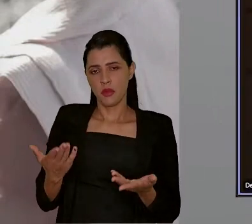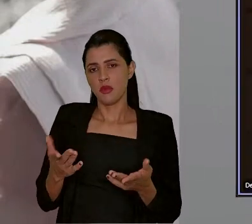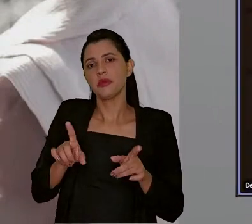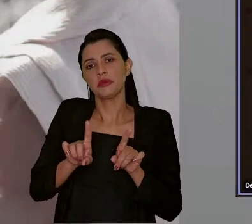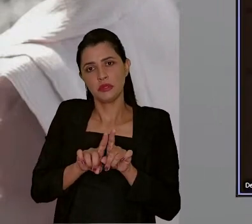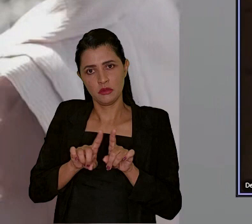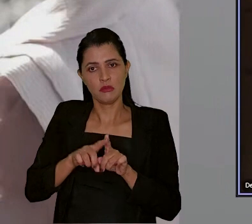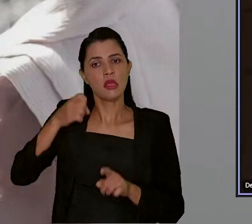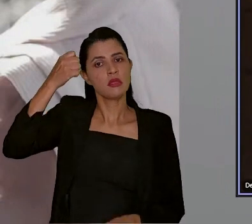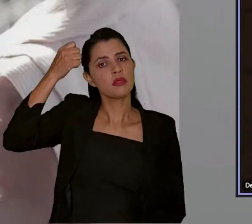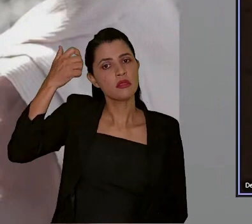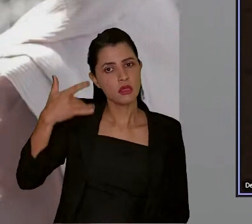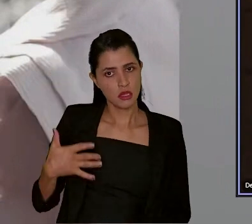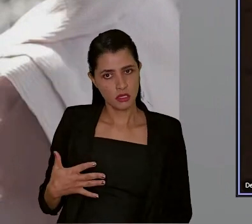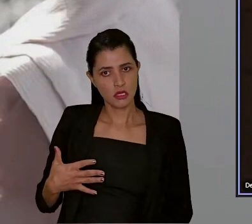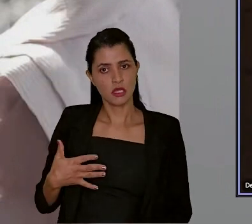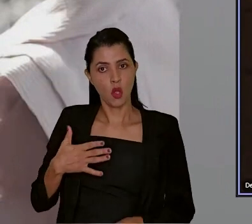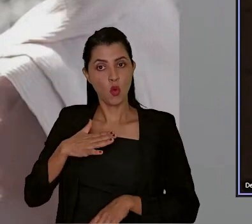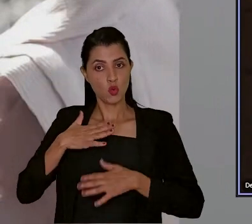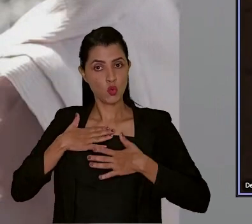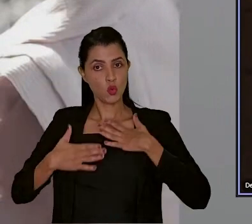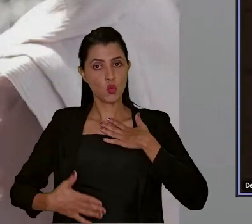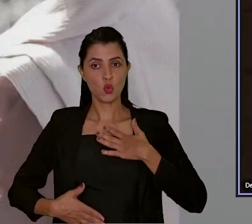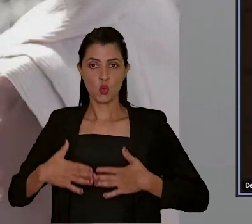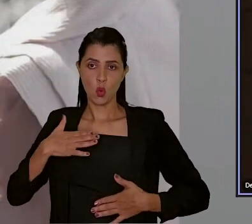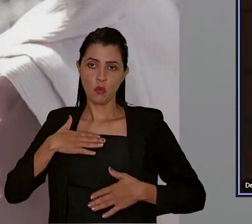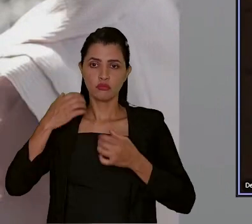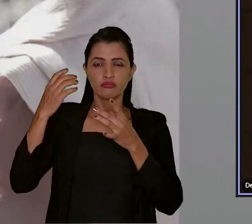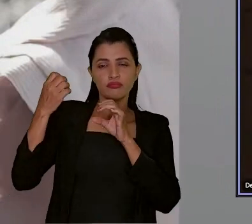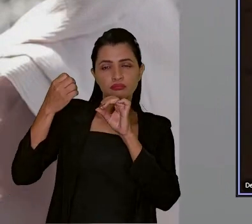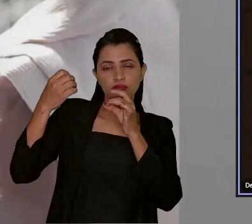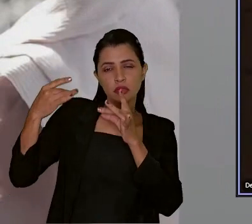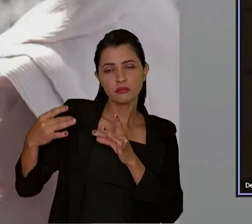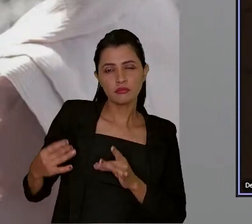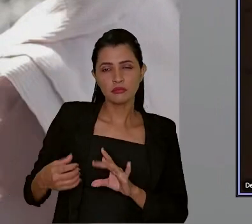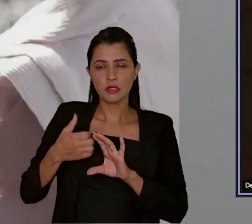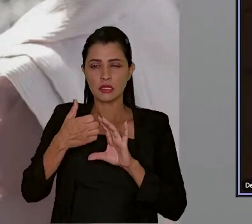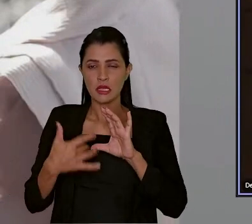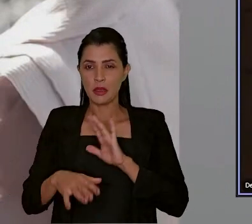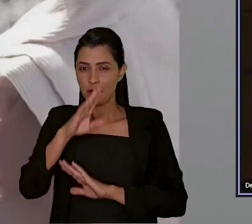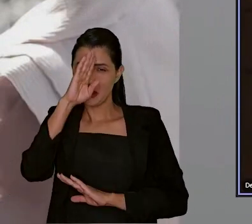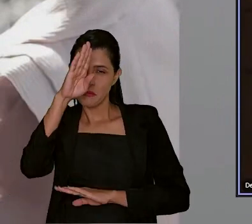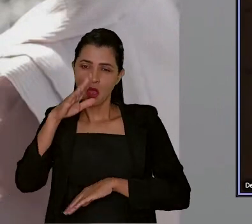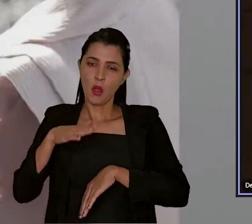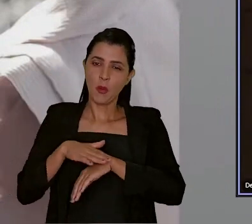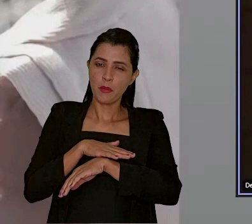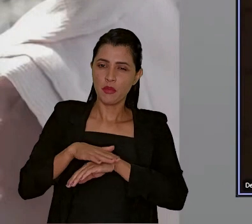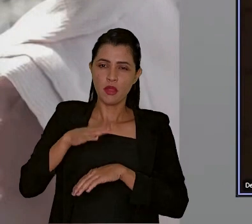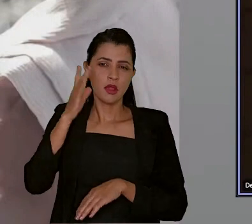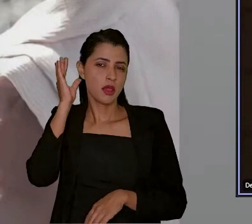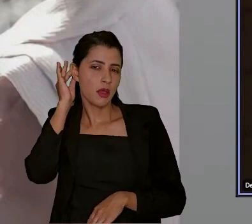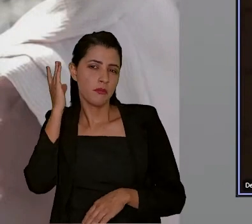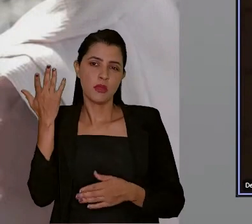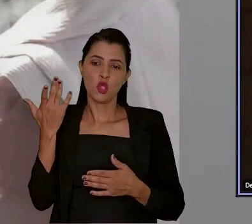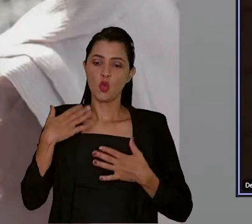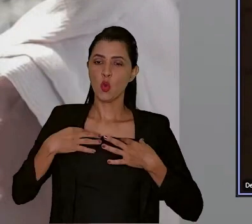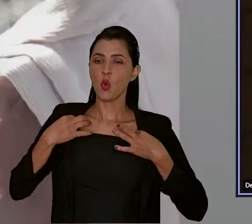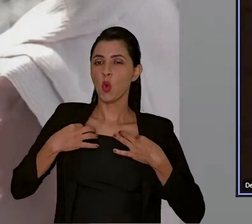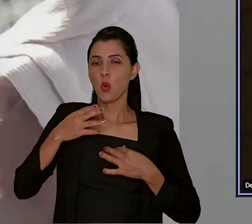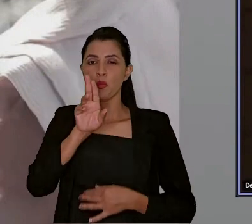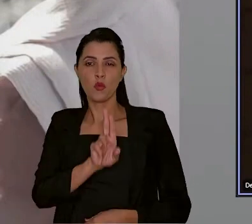uma autodescrição física, descrevendo as principais características, pele, cabelo, roupas que estão